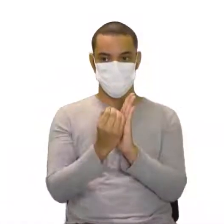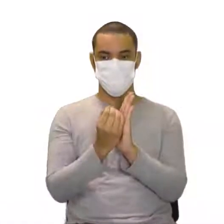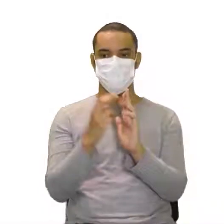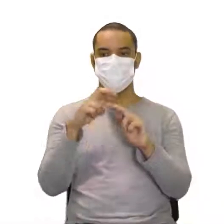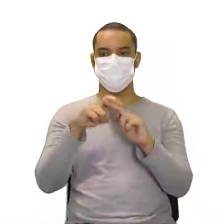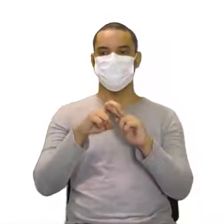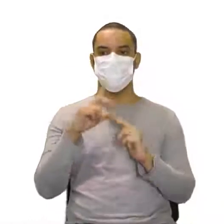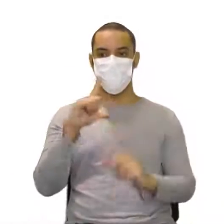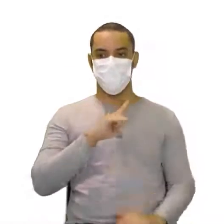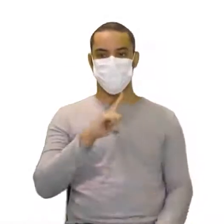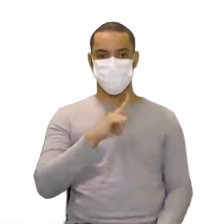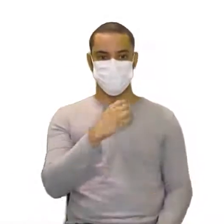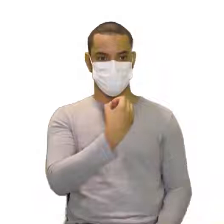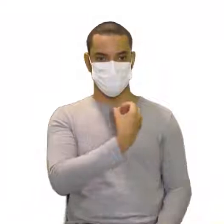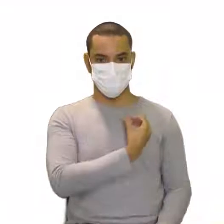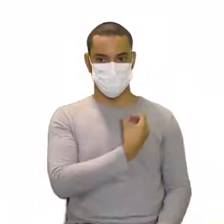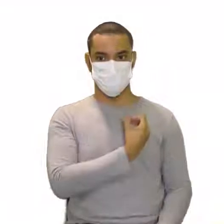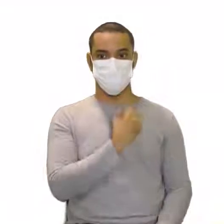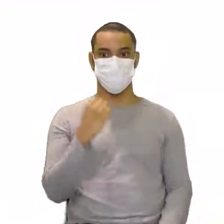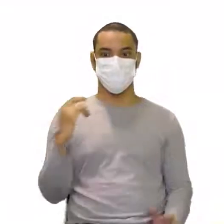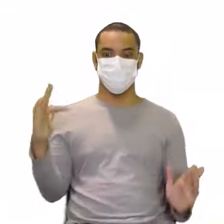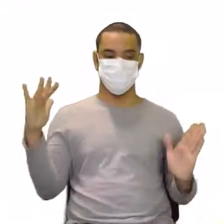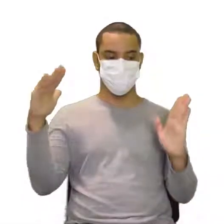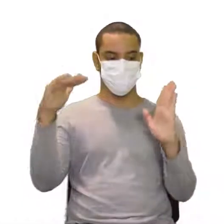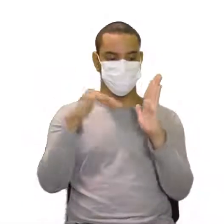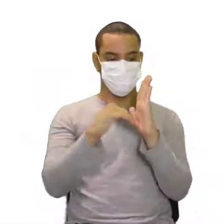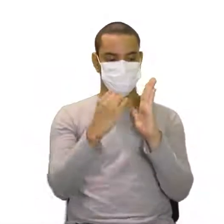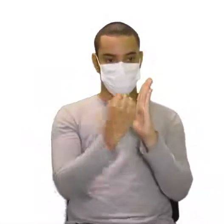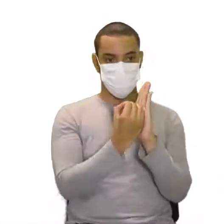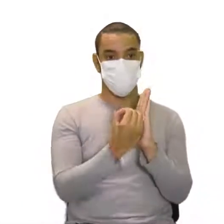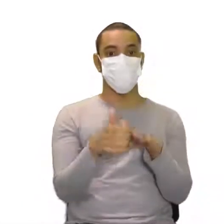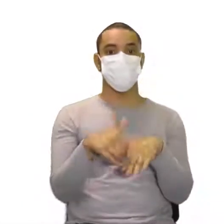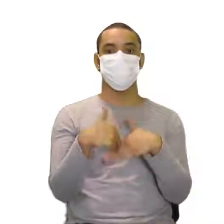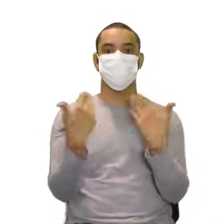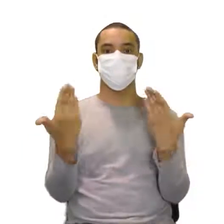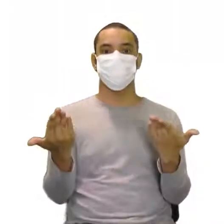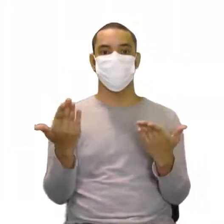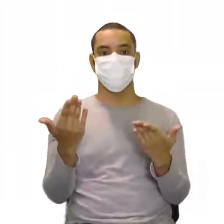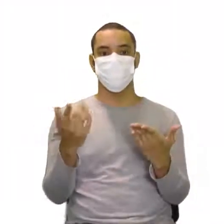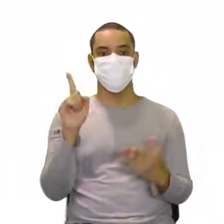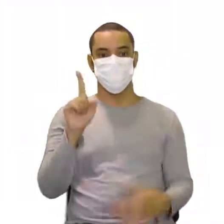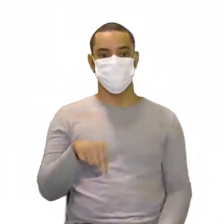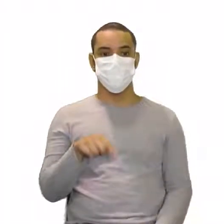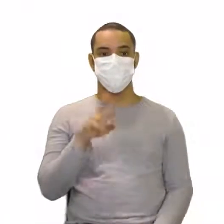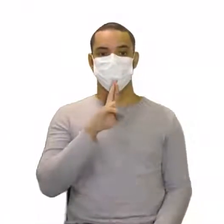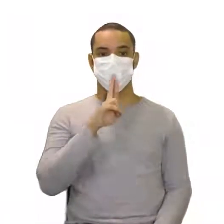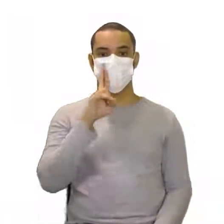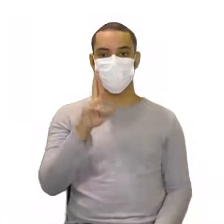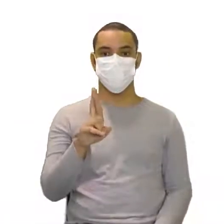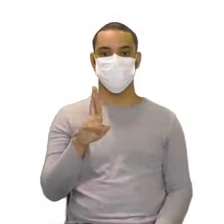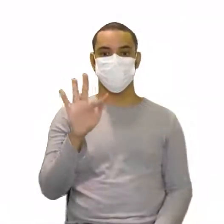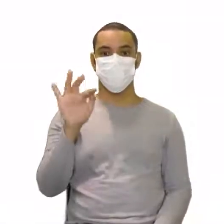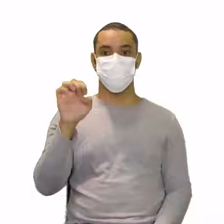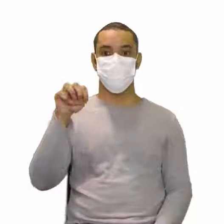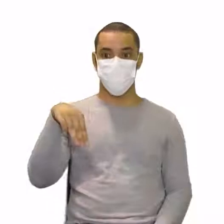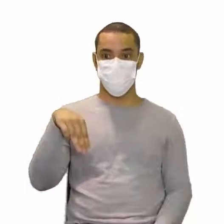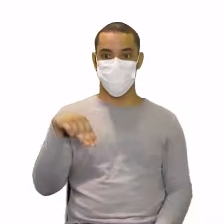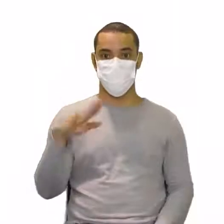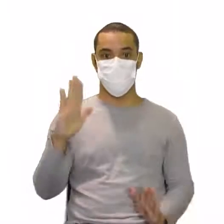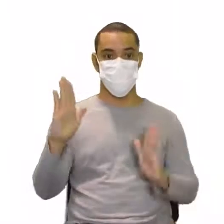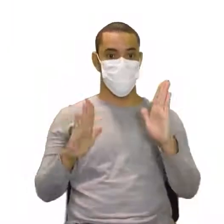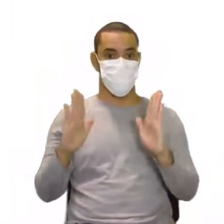Então, eu saí desse valor para zero. Determine o valor da fé induzida na espira neste intervalo de